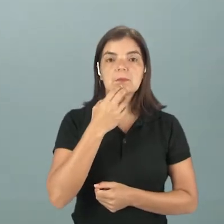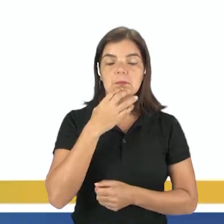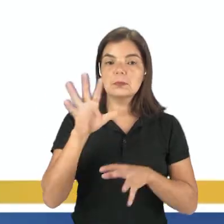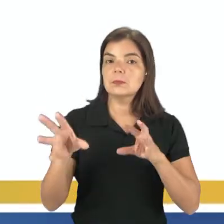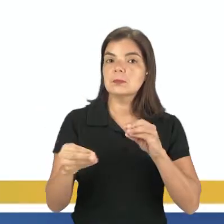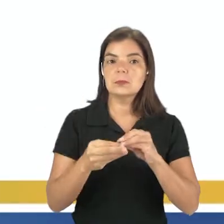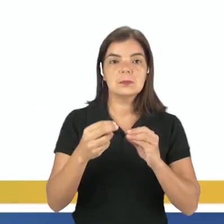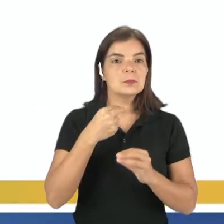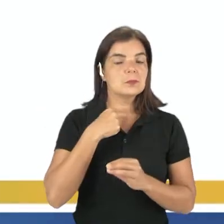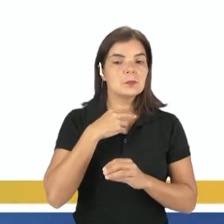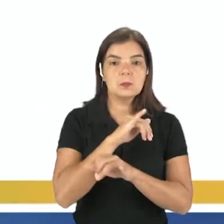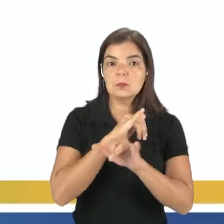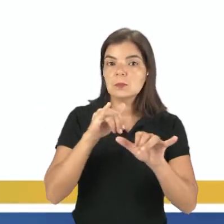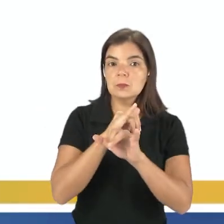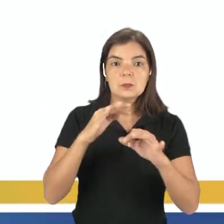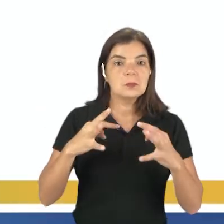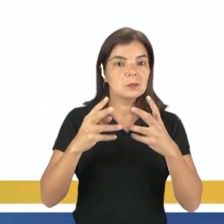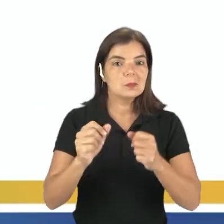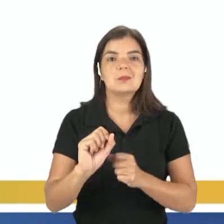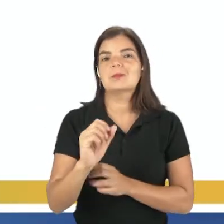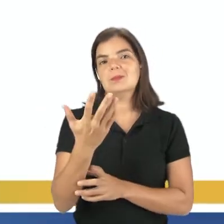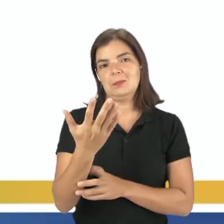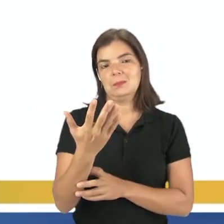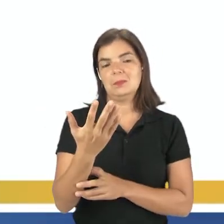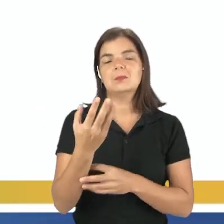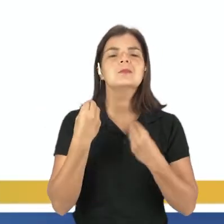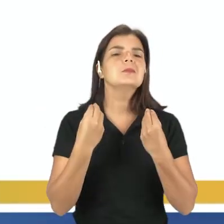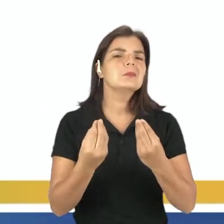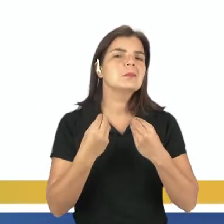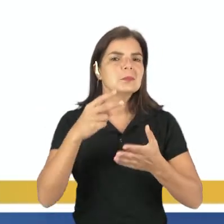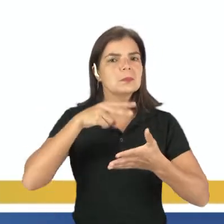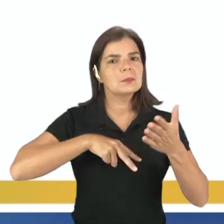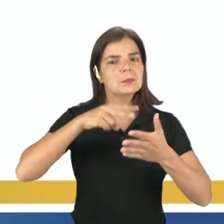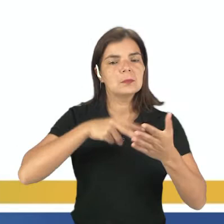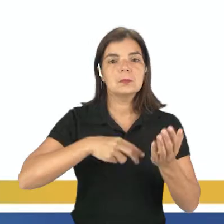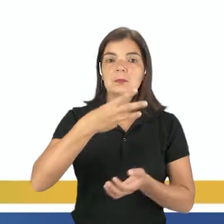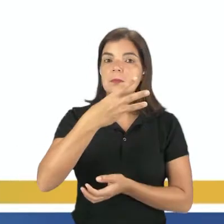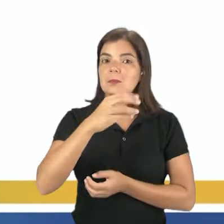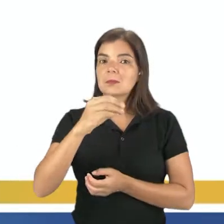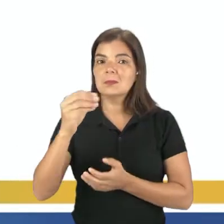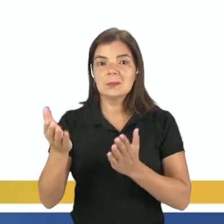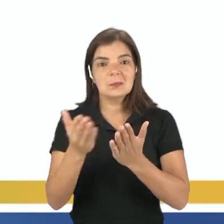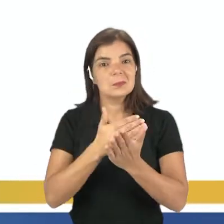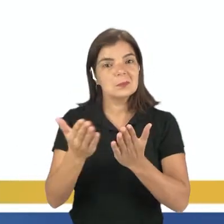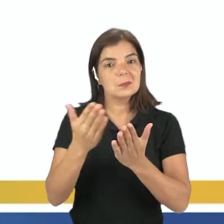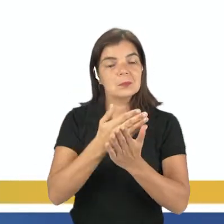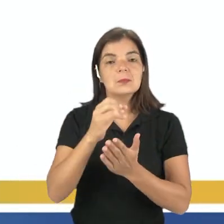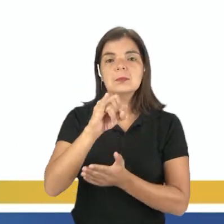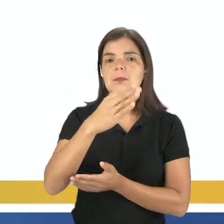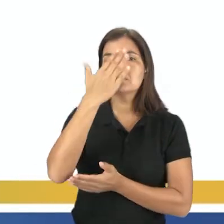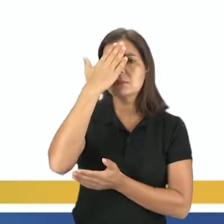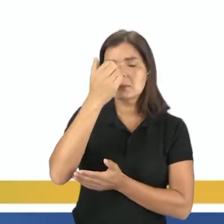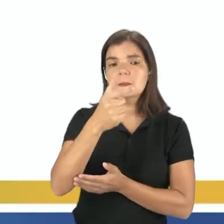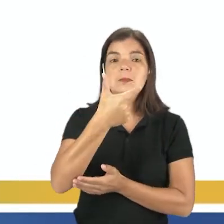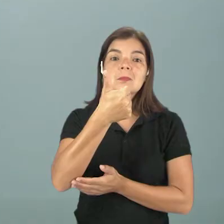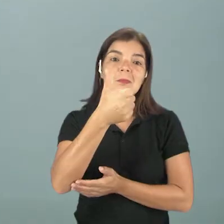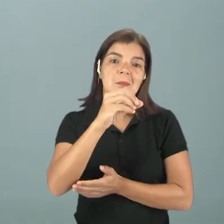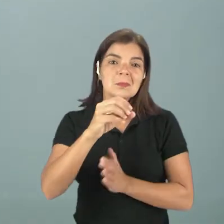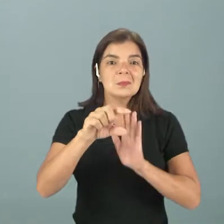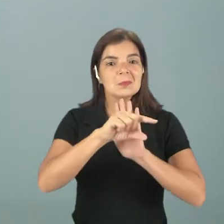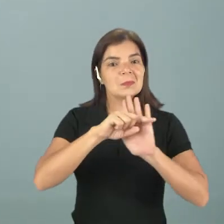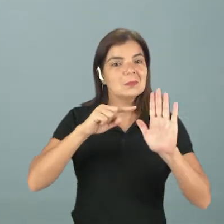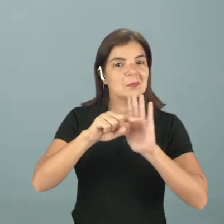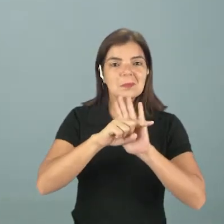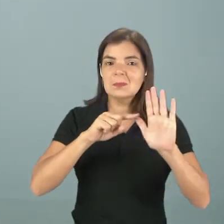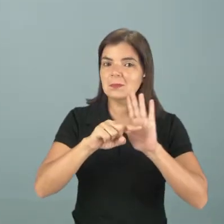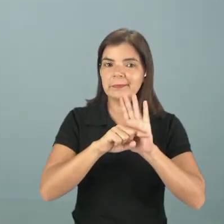podem contar o que acontece no livro até o final. Para que eu vou ler 300 páginas se eu posso saber a história em 10 linhas? Então, esse não é o